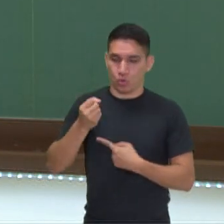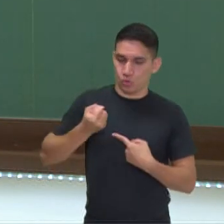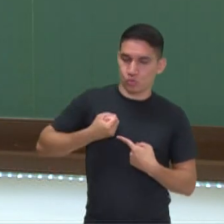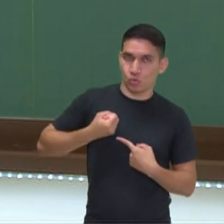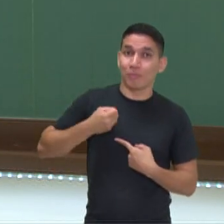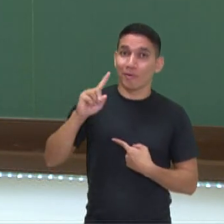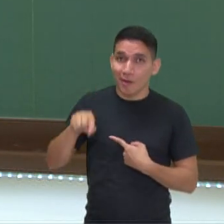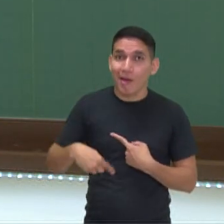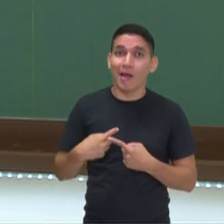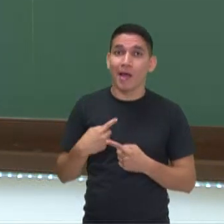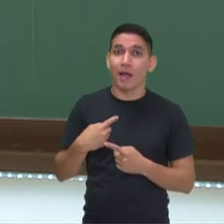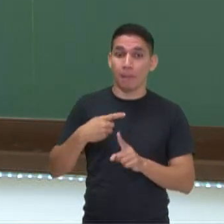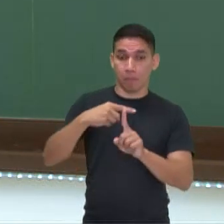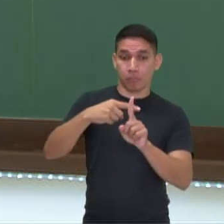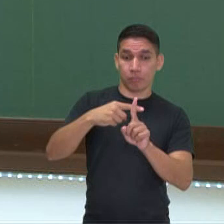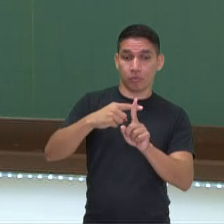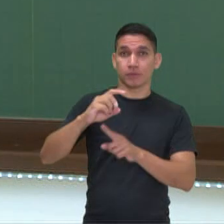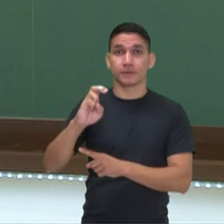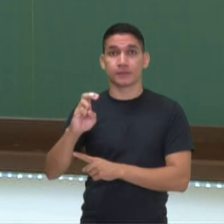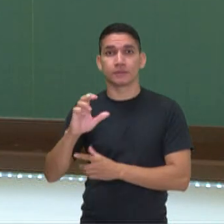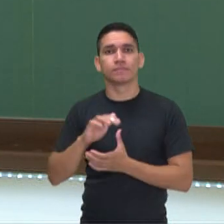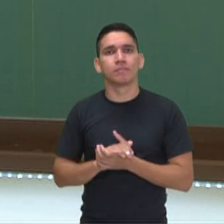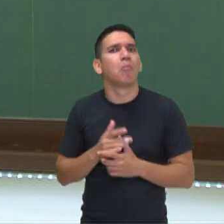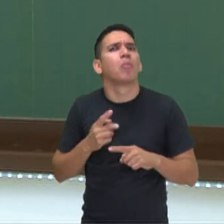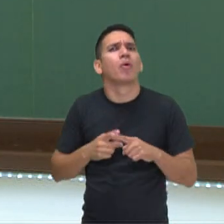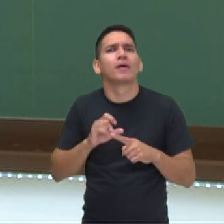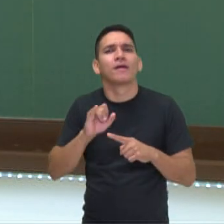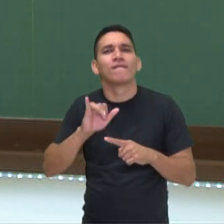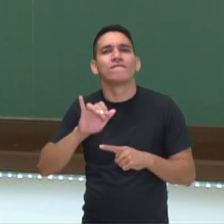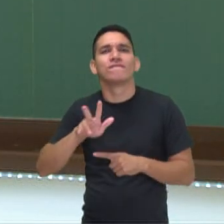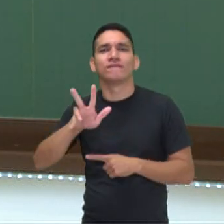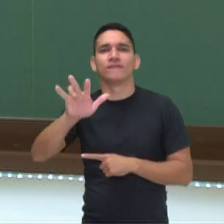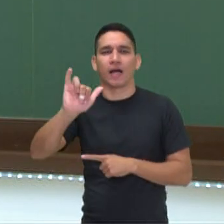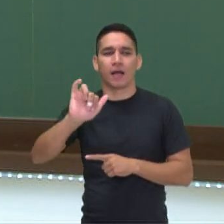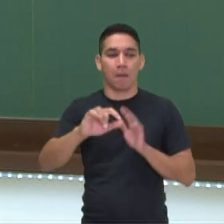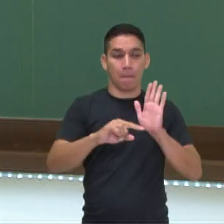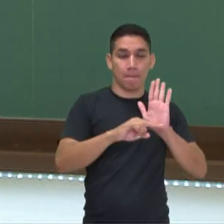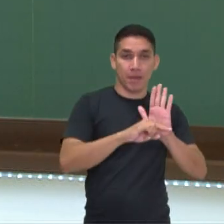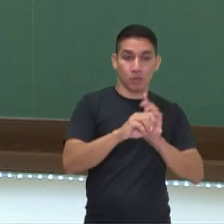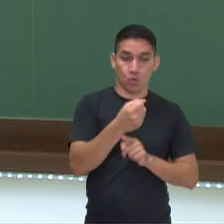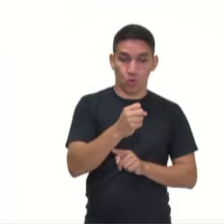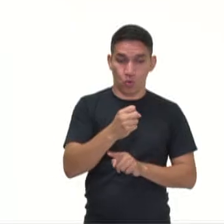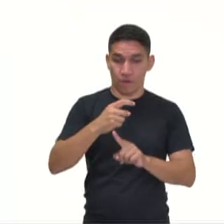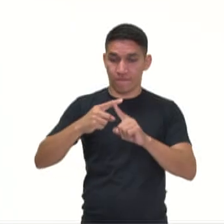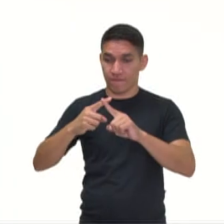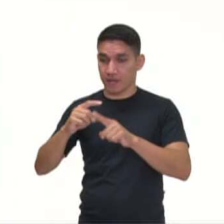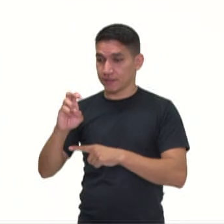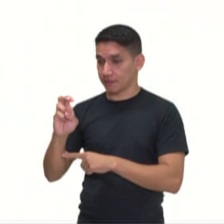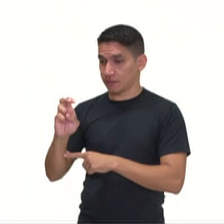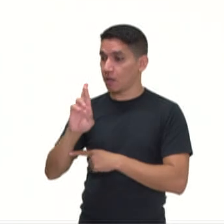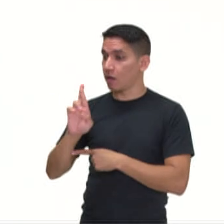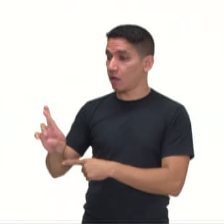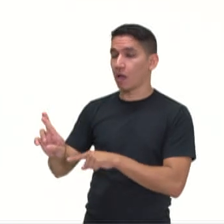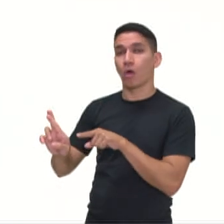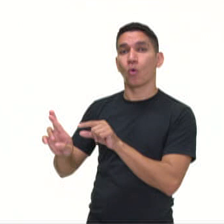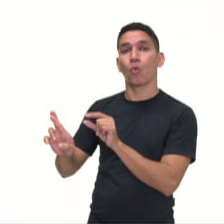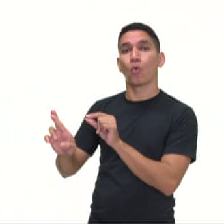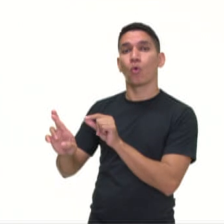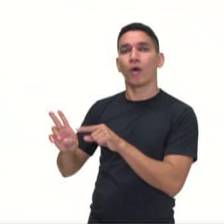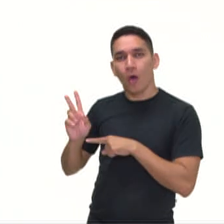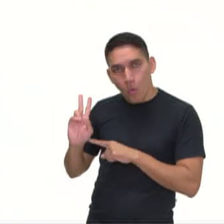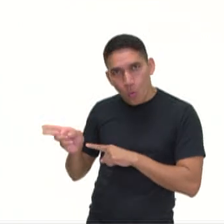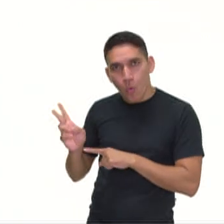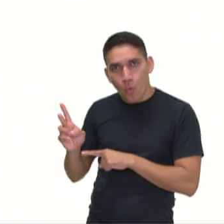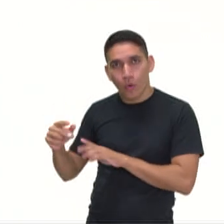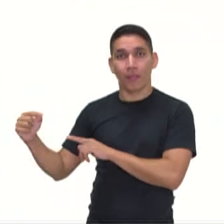5 positivo, né? Porque se eu multiplicar o menos 8 vezes 5, o meu resultado ele irá